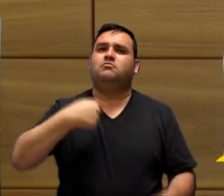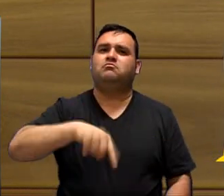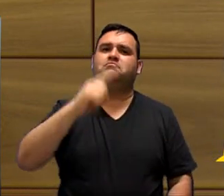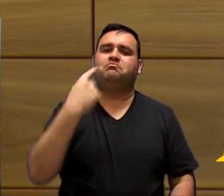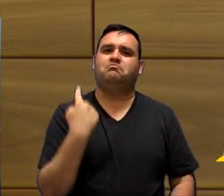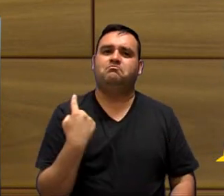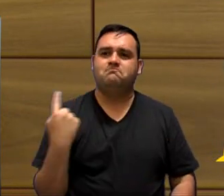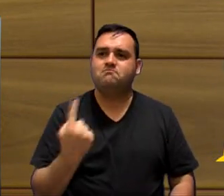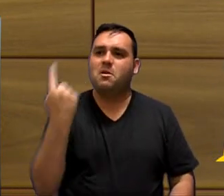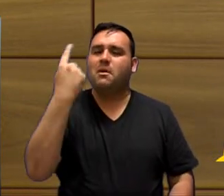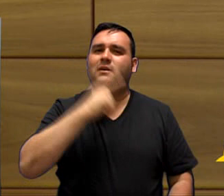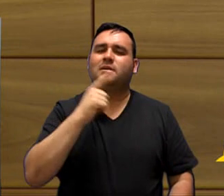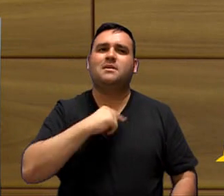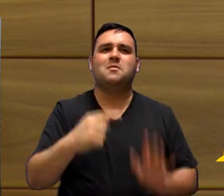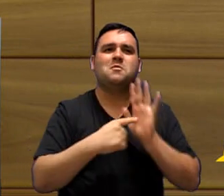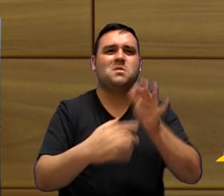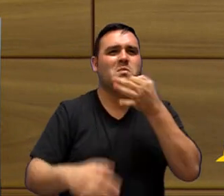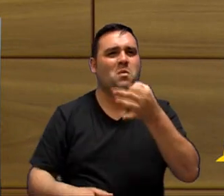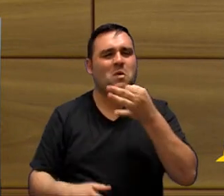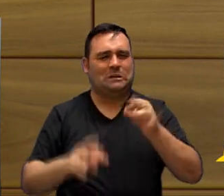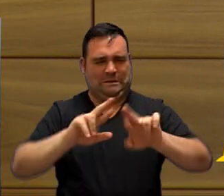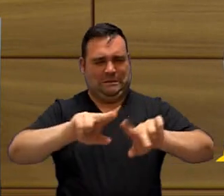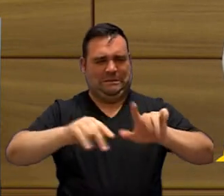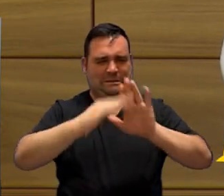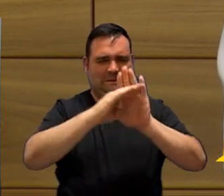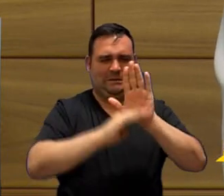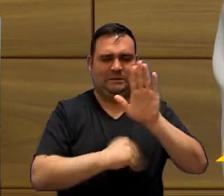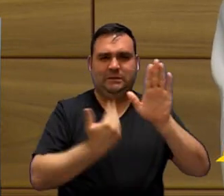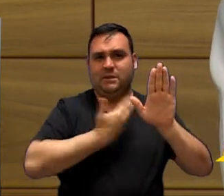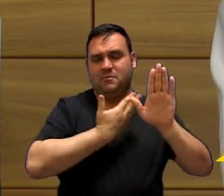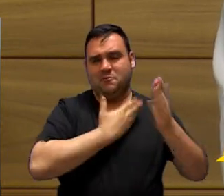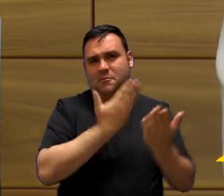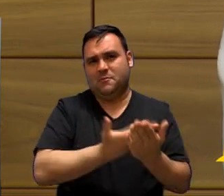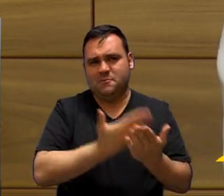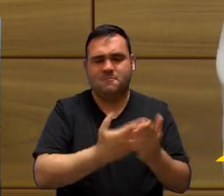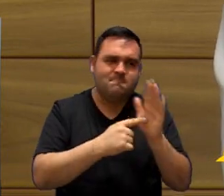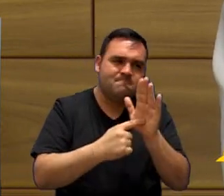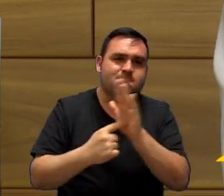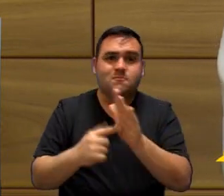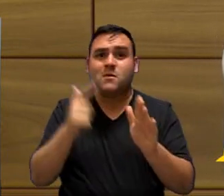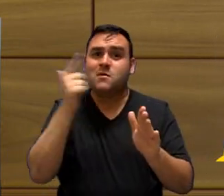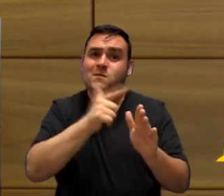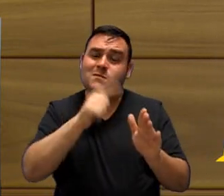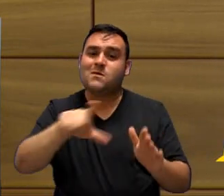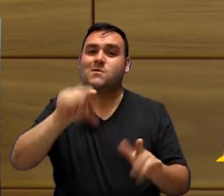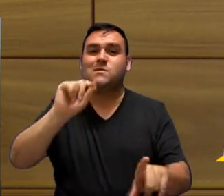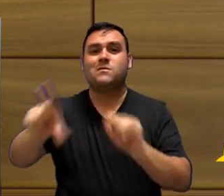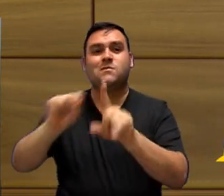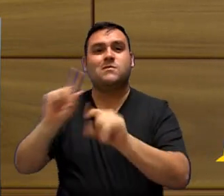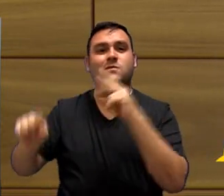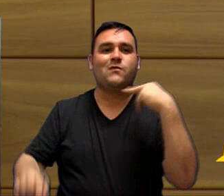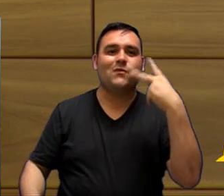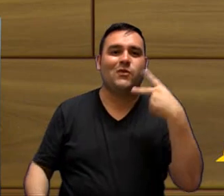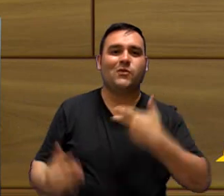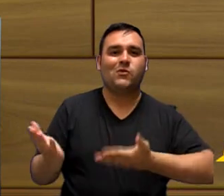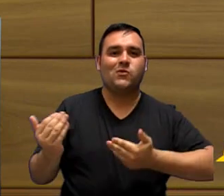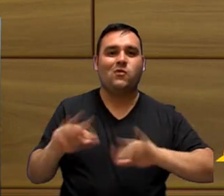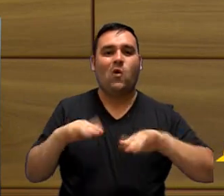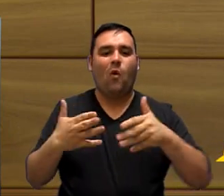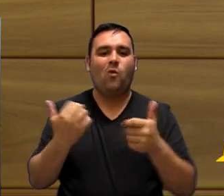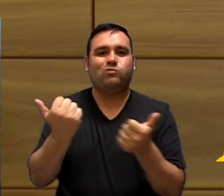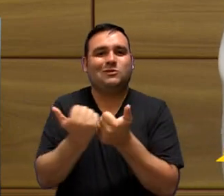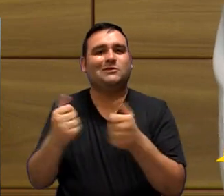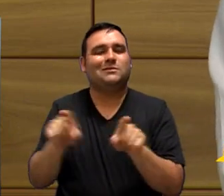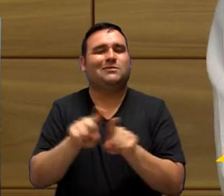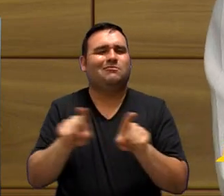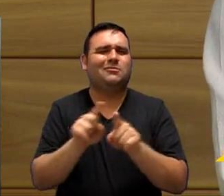frente disso, de apresentarem propostas aos seus colegas de escola e tudo mais, e conseguirem ser eleitos aqui, vereadores, vereadoras e suplentes.